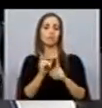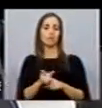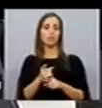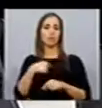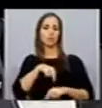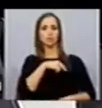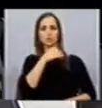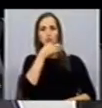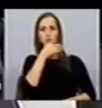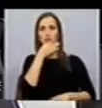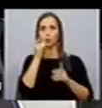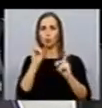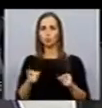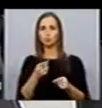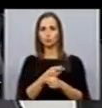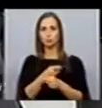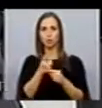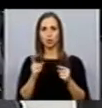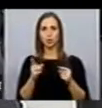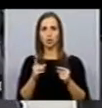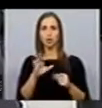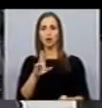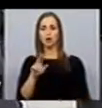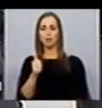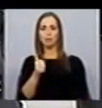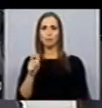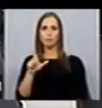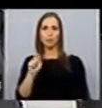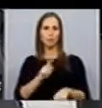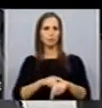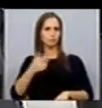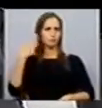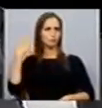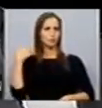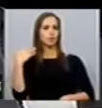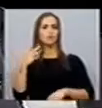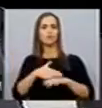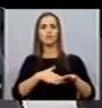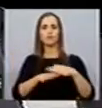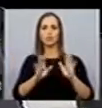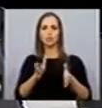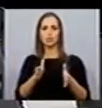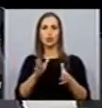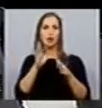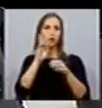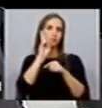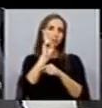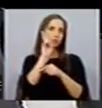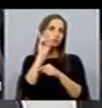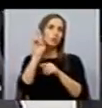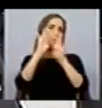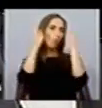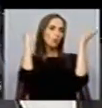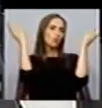vamos falar de início, porque o Hubble, desde há já algum tempo, que tem estado a desenvolver um conjunto de observações no chamado universo